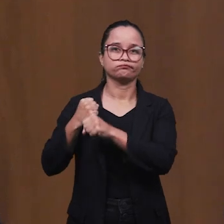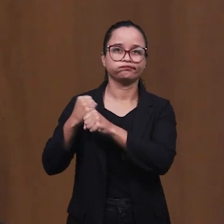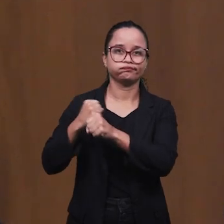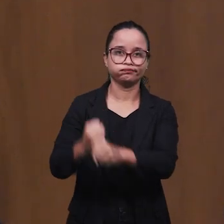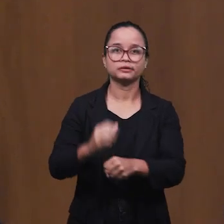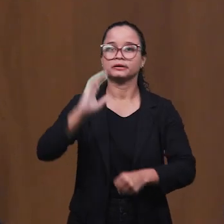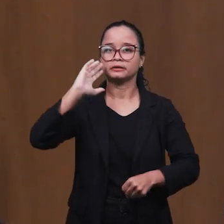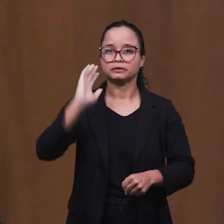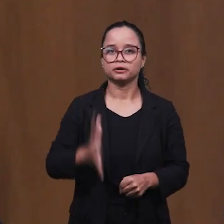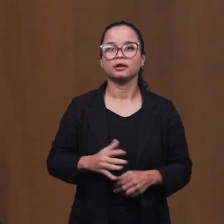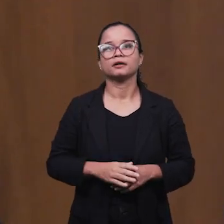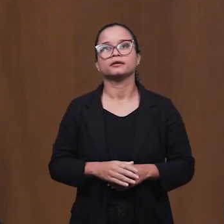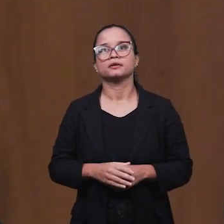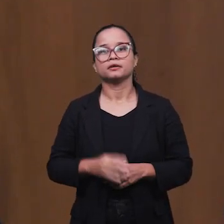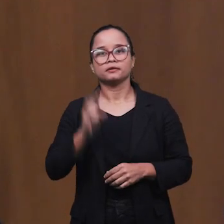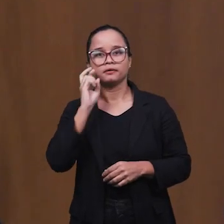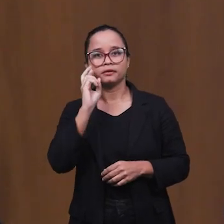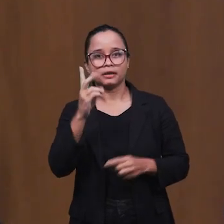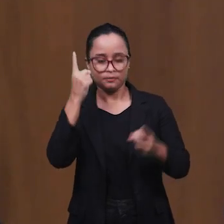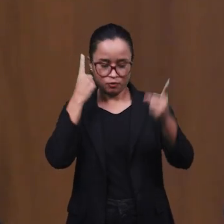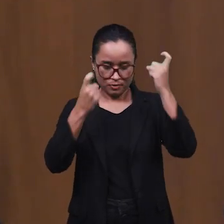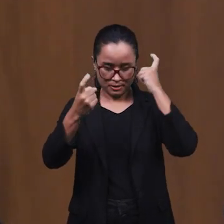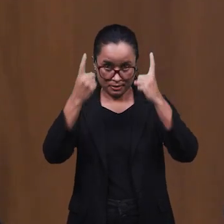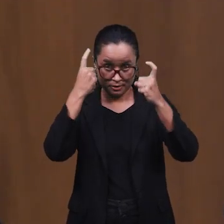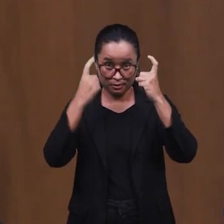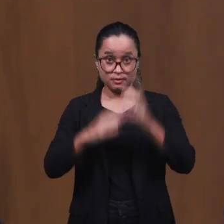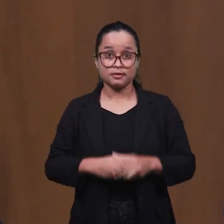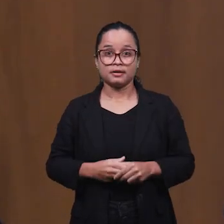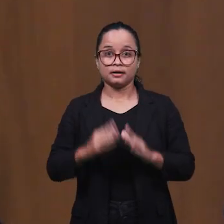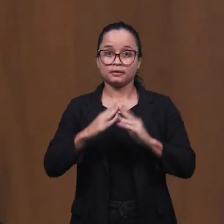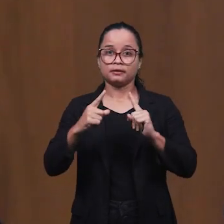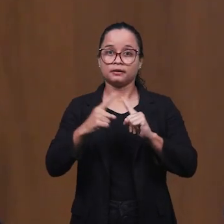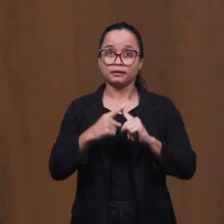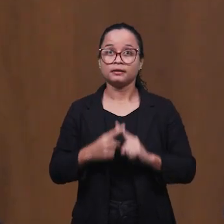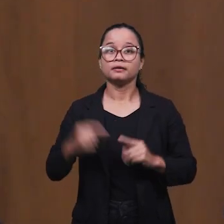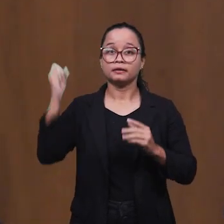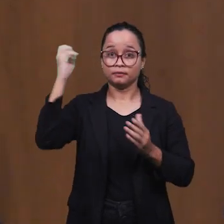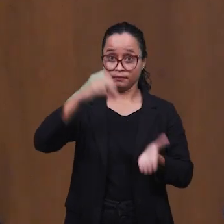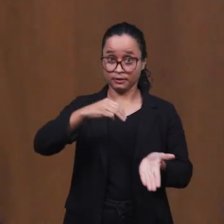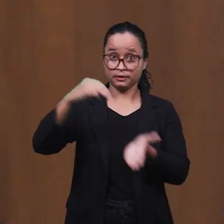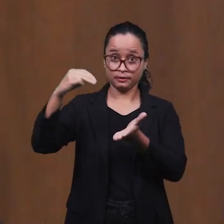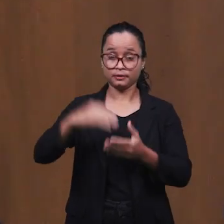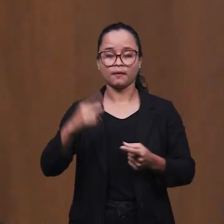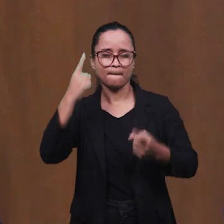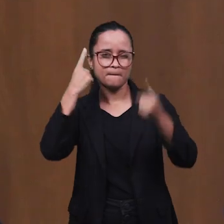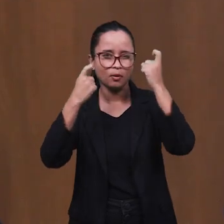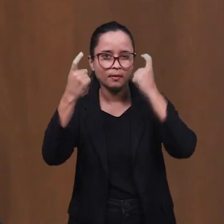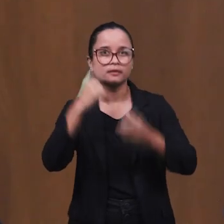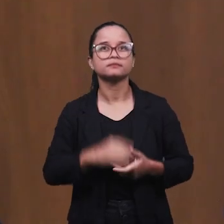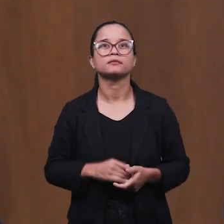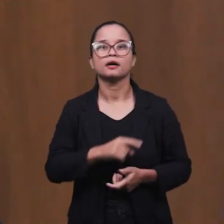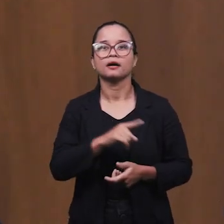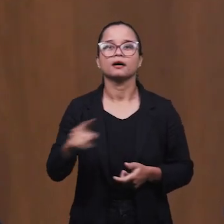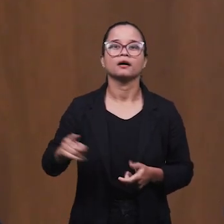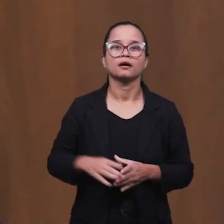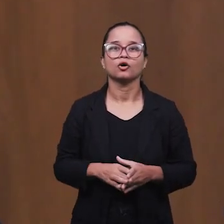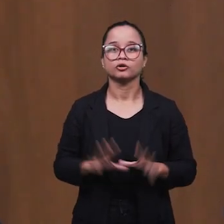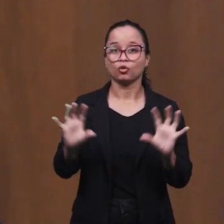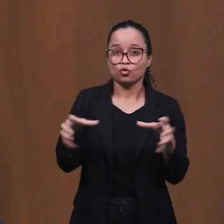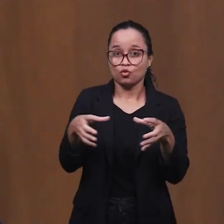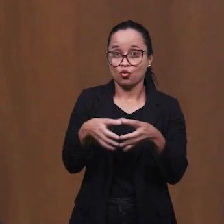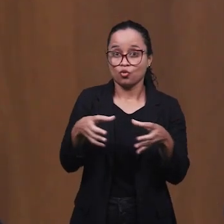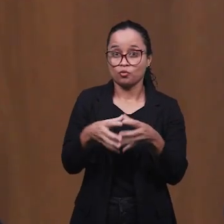acompanhado uma preocupação da igreja, né, com relação à Igreja Maranata, com relação aos irmãos do grupo de